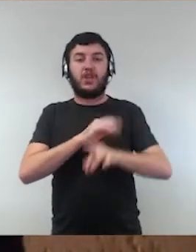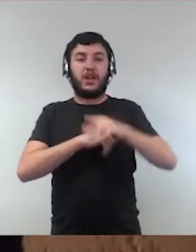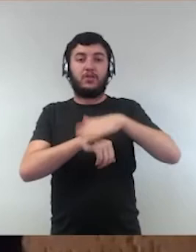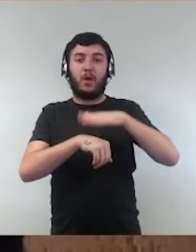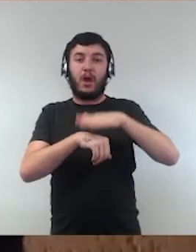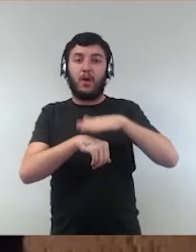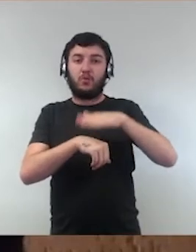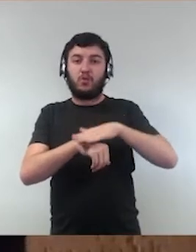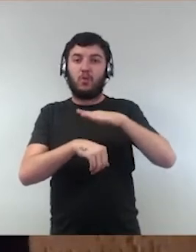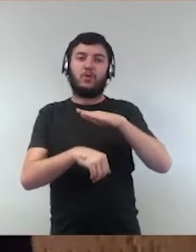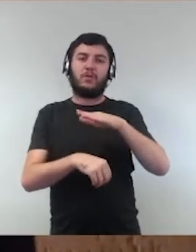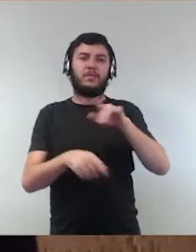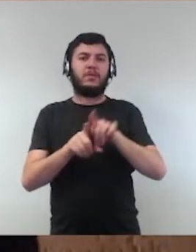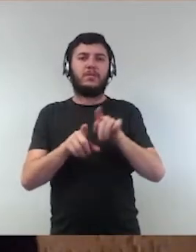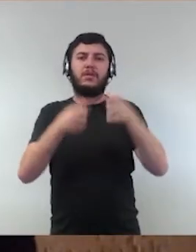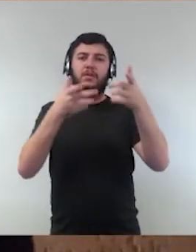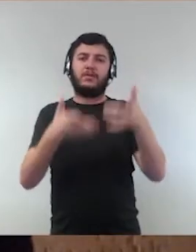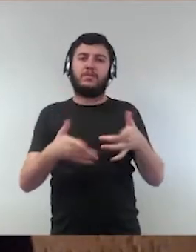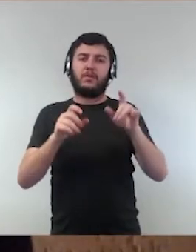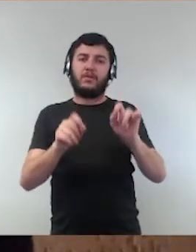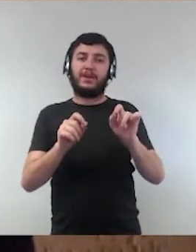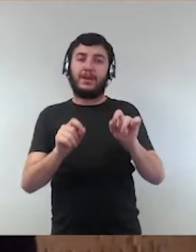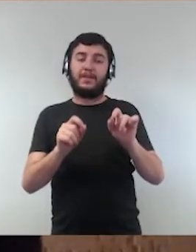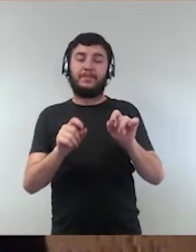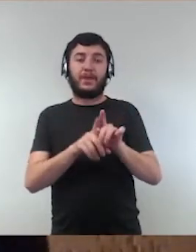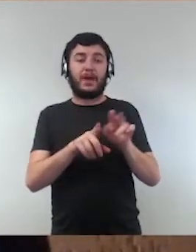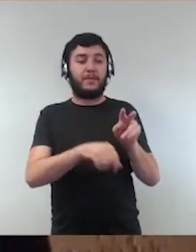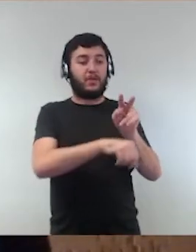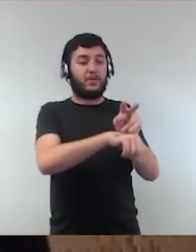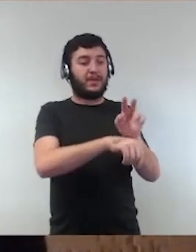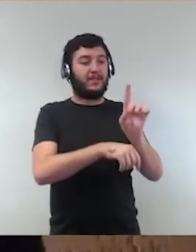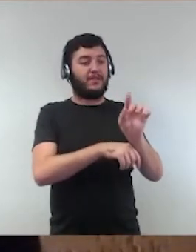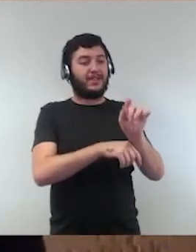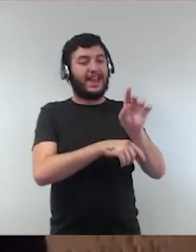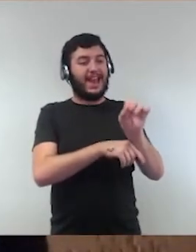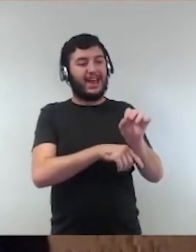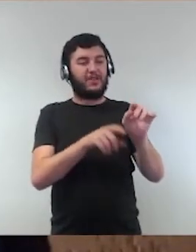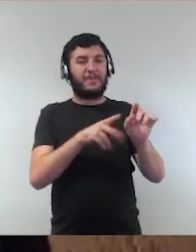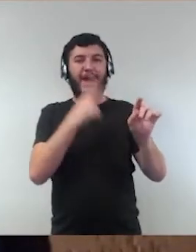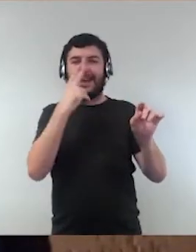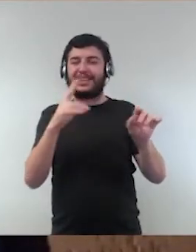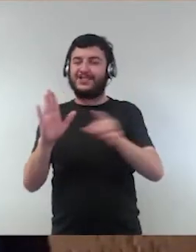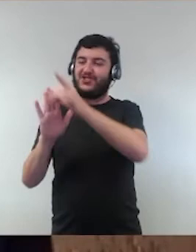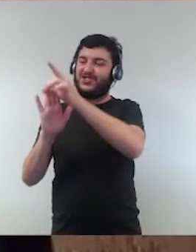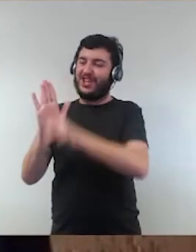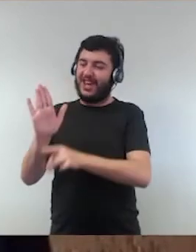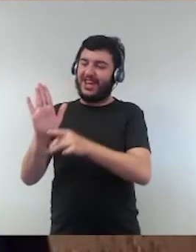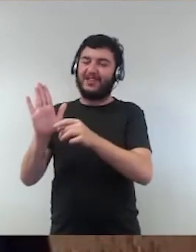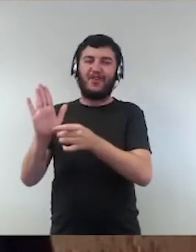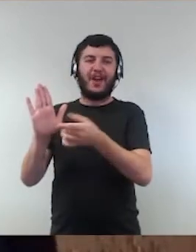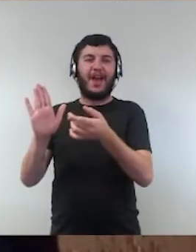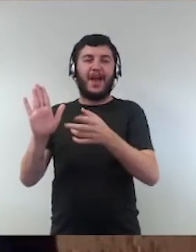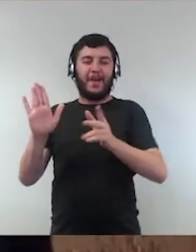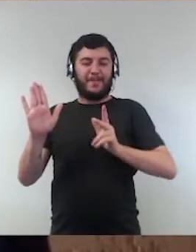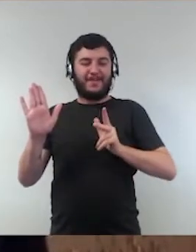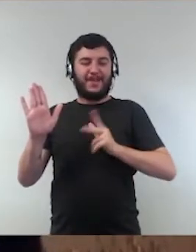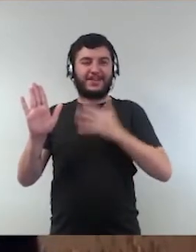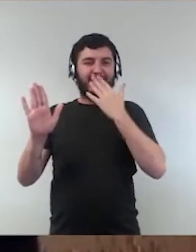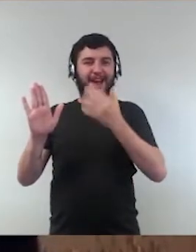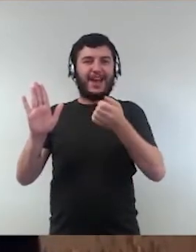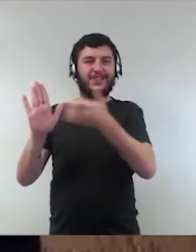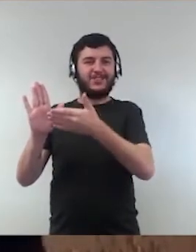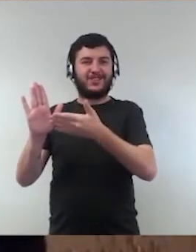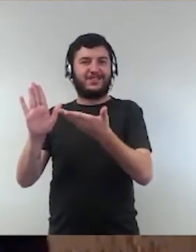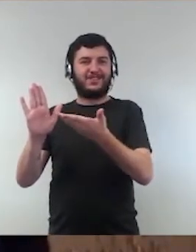proteção de dados era um desmembramento do direito à privacidade. De uma certa forma, ainda que atrasado, hoje em dia nós temos, décadas